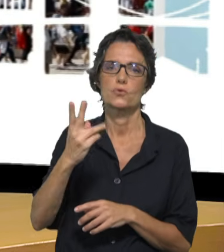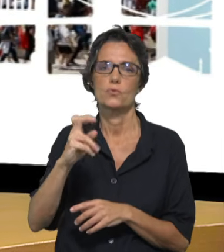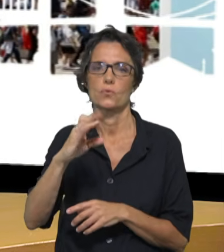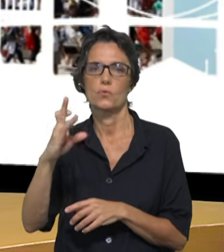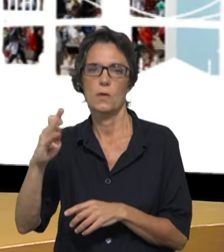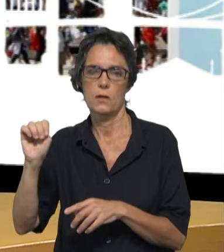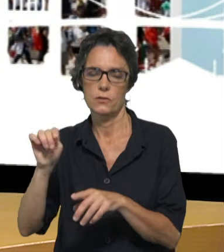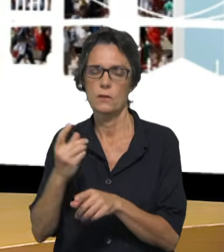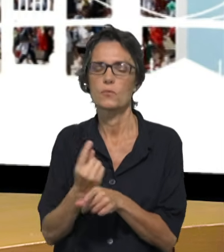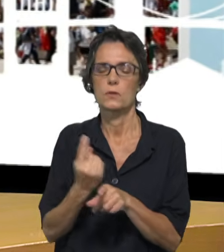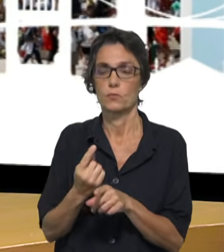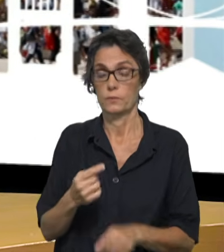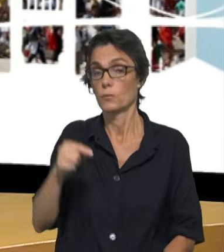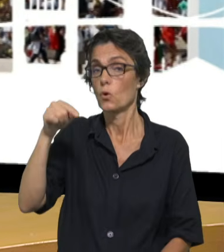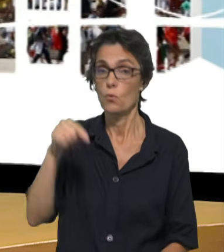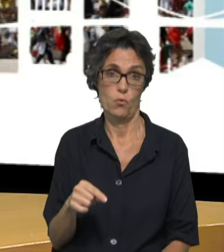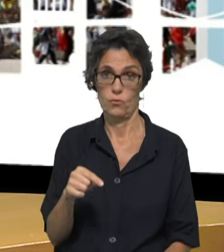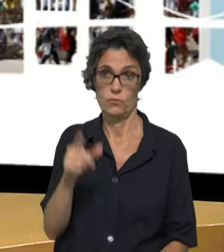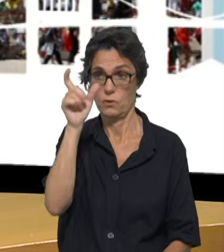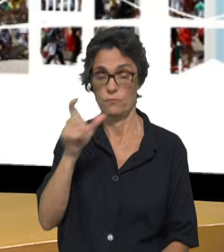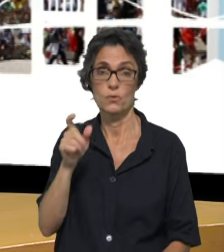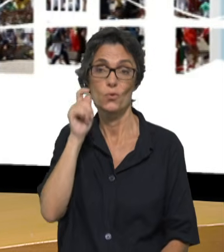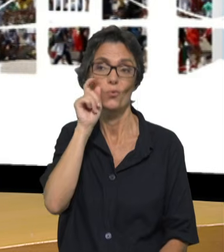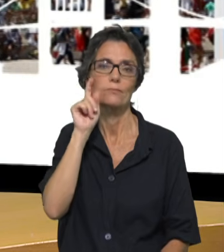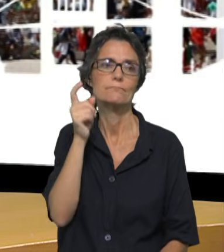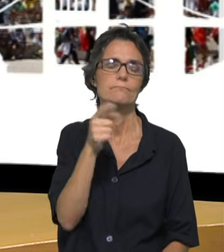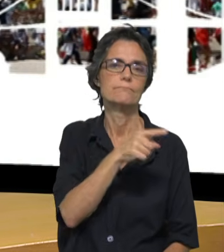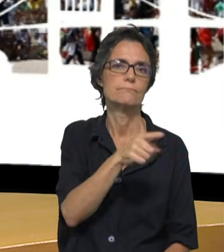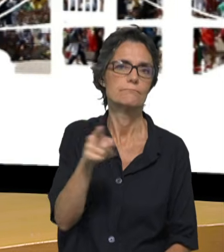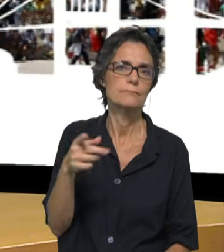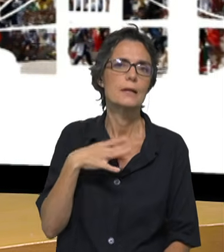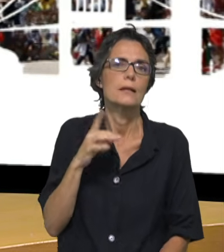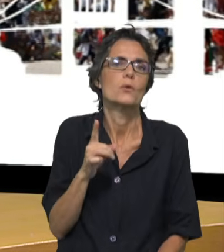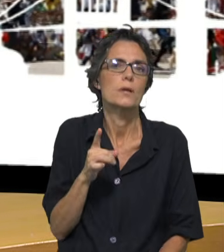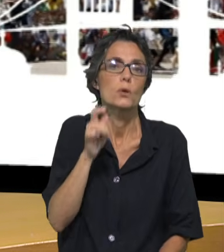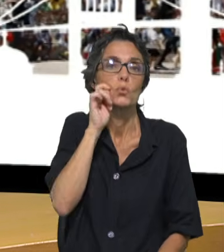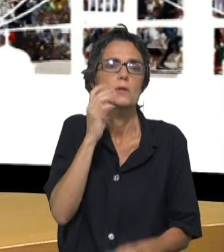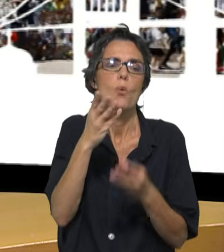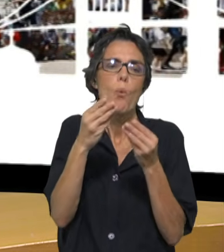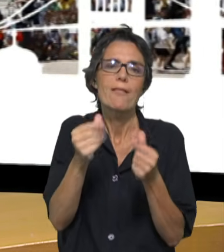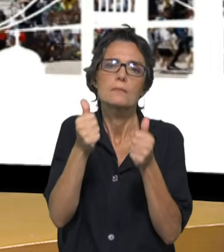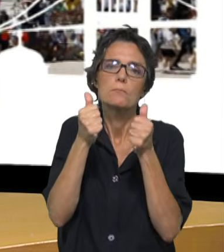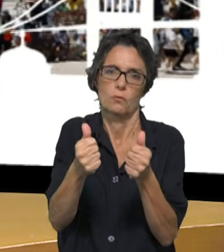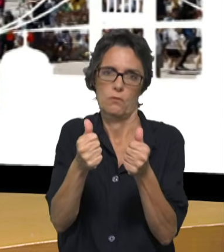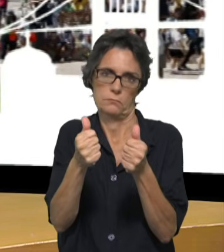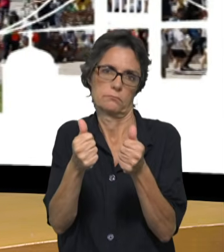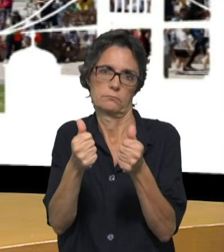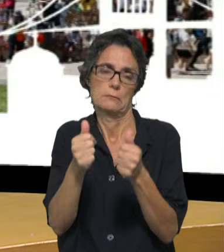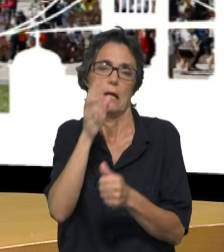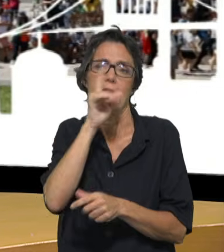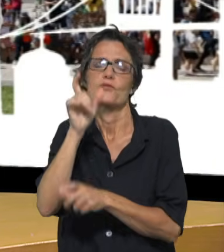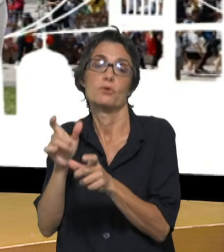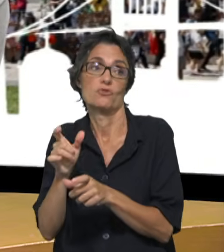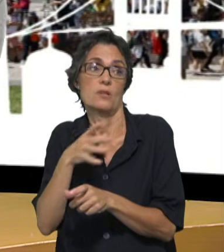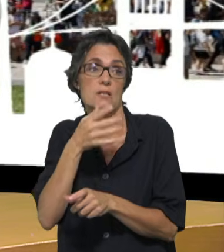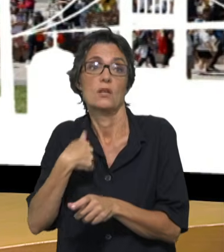dia as pessoas que procuram turismo também procuram turismo com qualidade, e para ficarem fechadas em